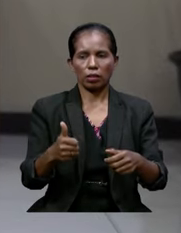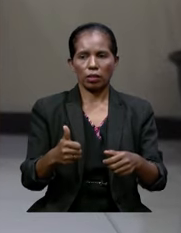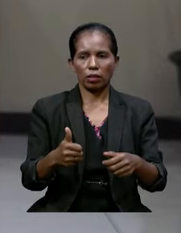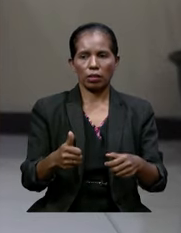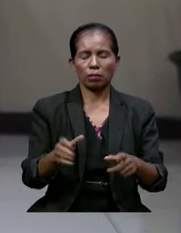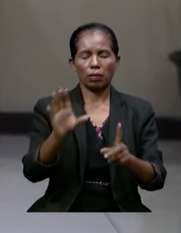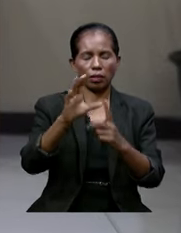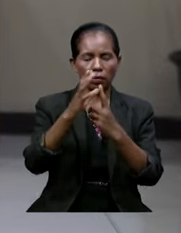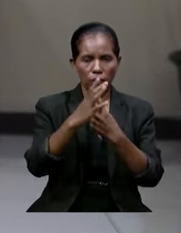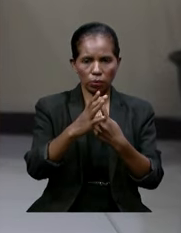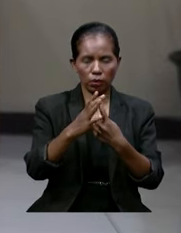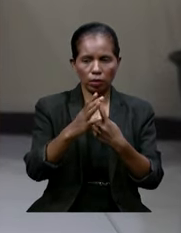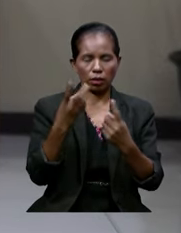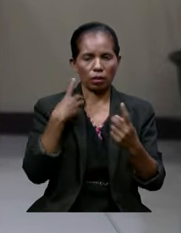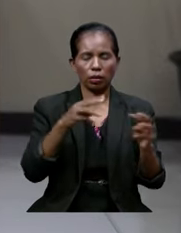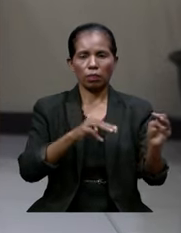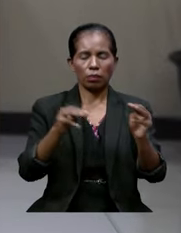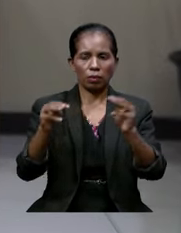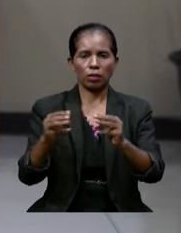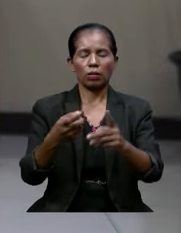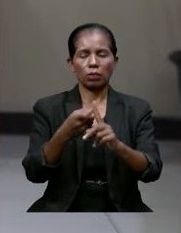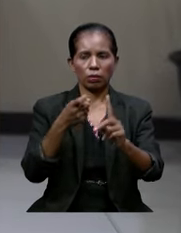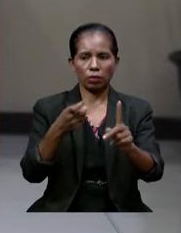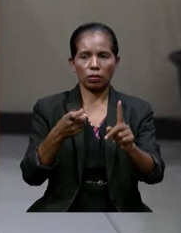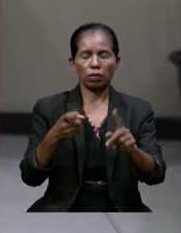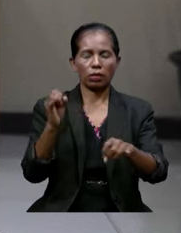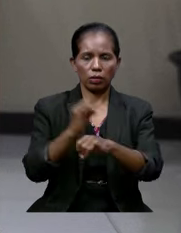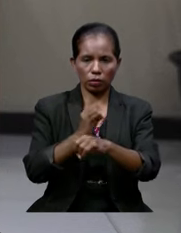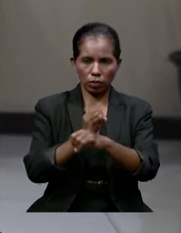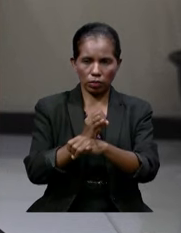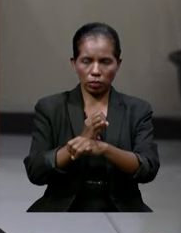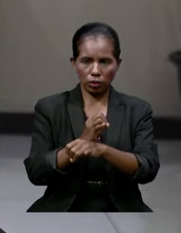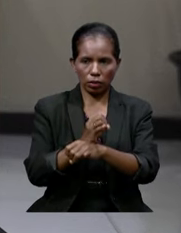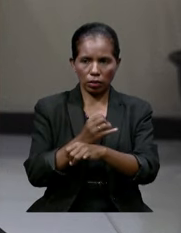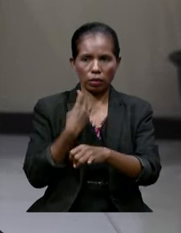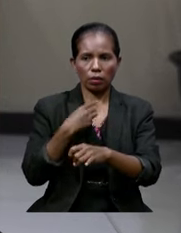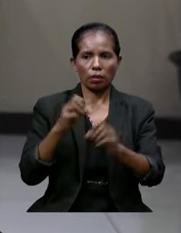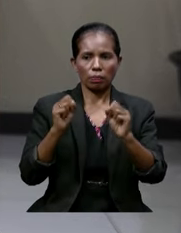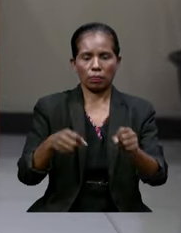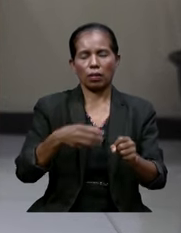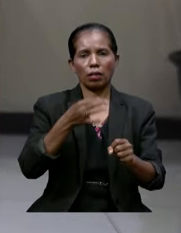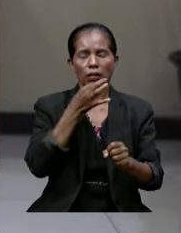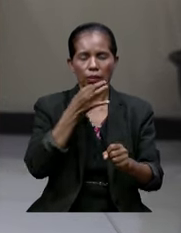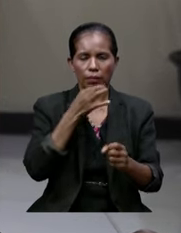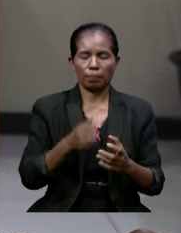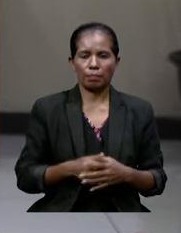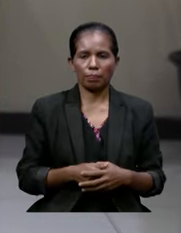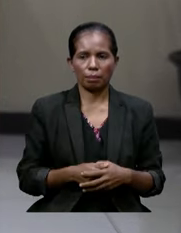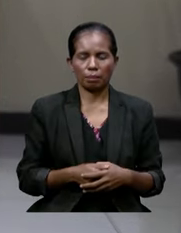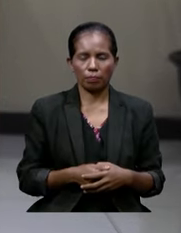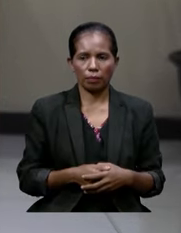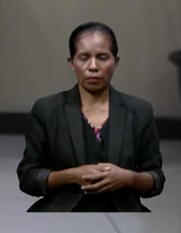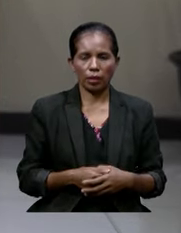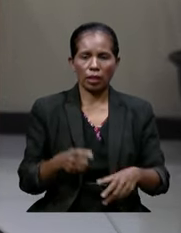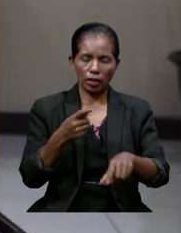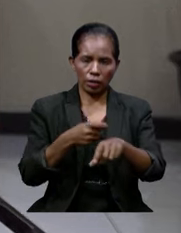agrikultura. Então, kita transforma ida ne através dos indústria, sai produto ne maka kita bele consumo. Anu ne, ba tempo